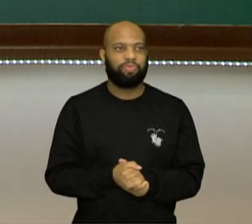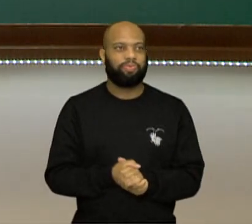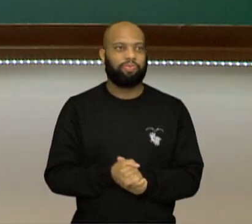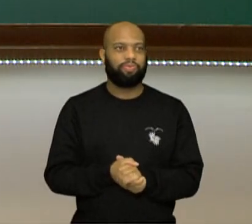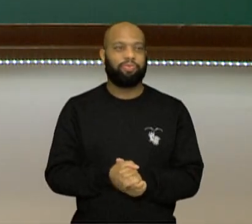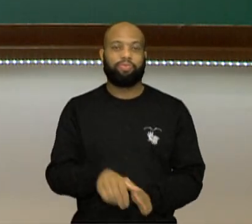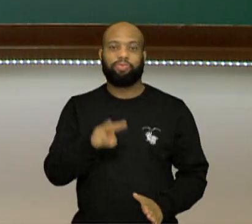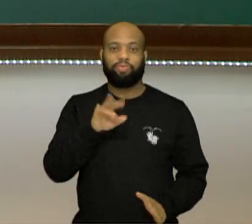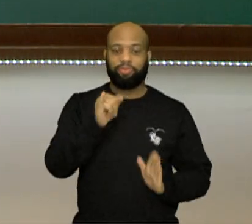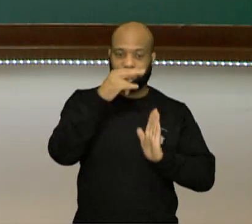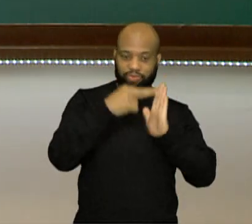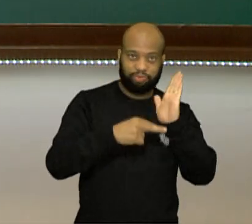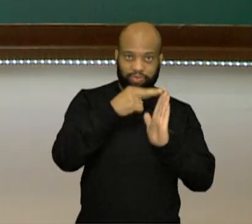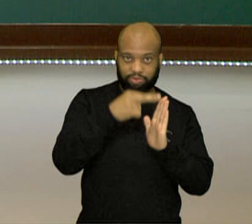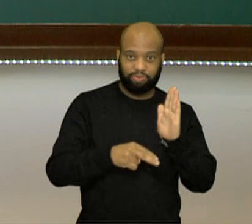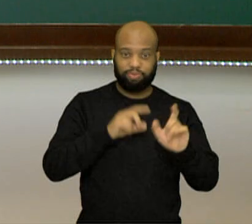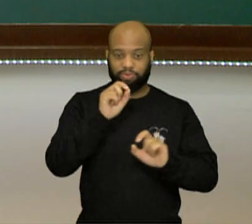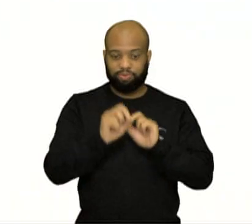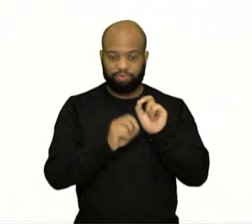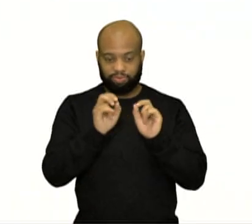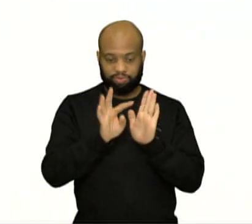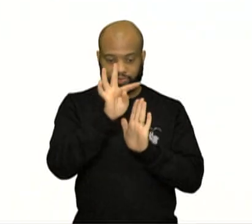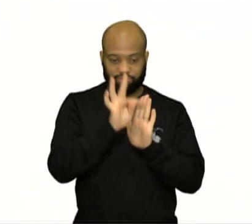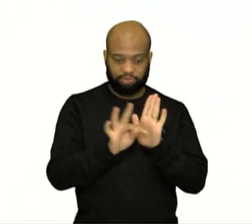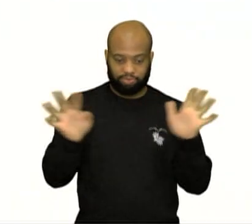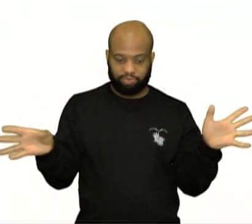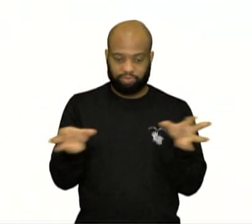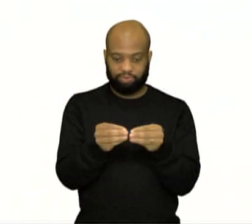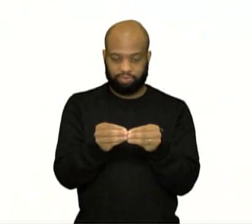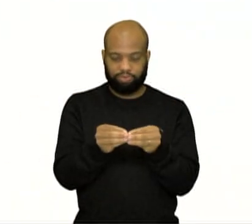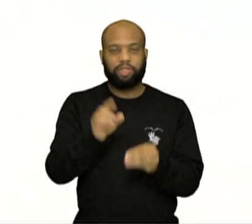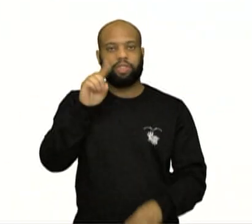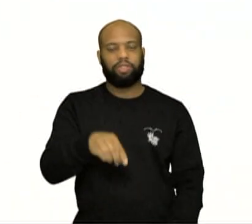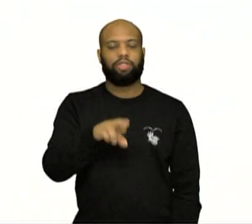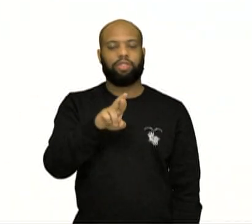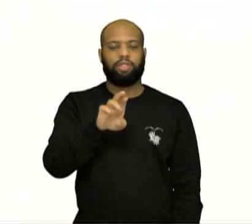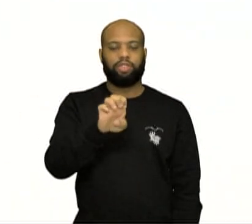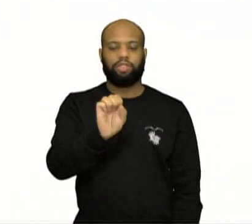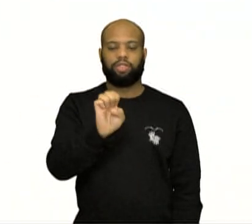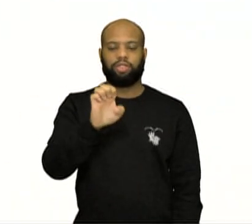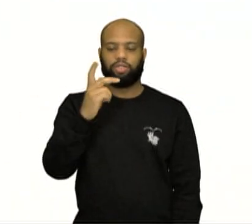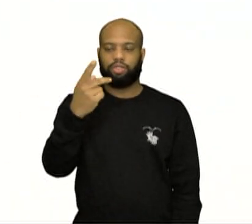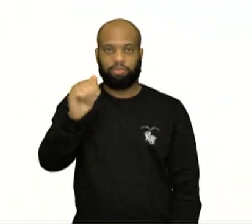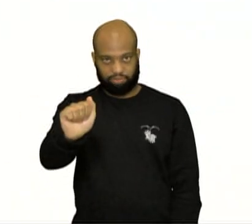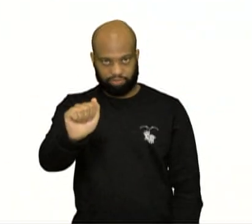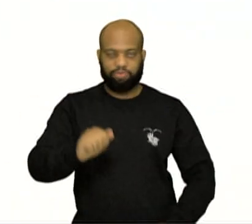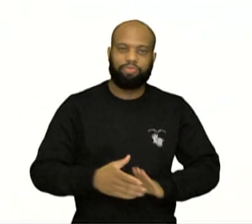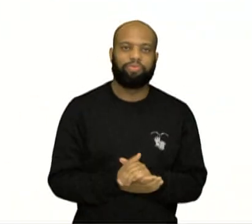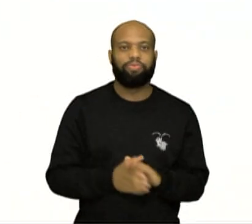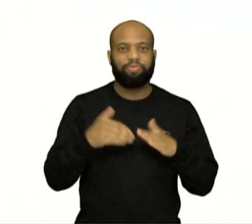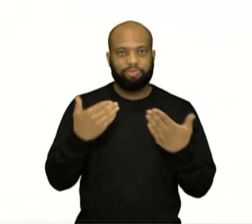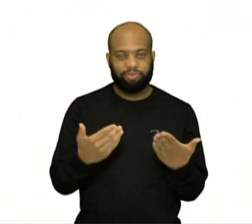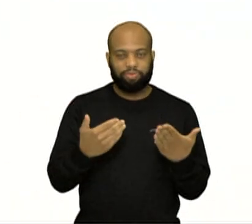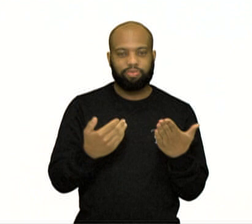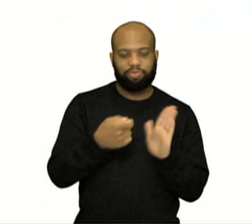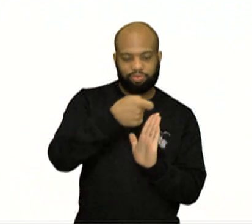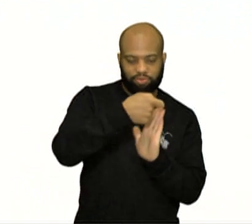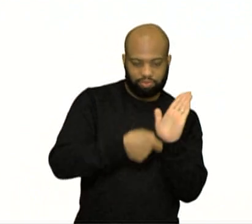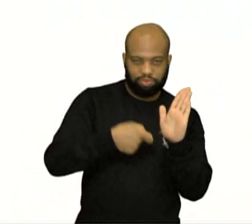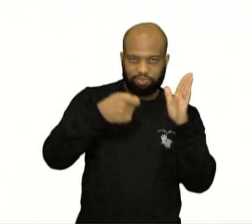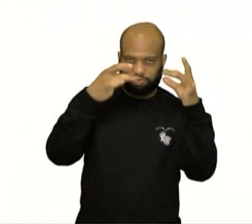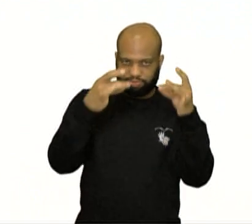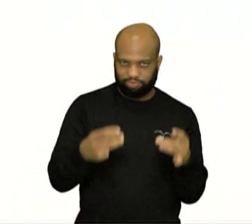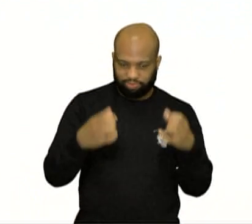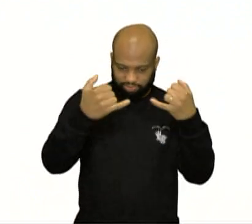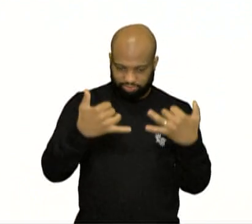vamos ler resenhas. Vamos conhecer um pouquinho, fazer a leitura de resenha descritiva,